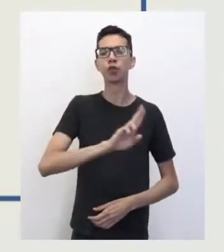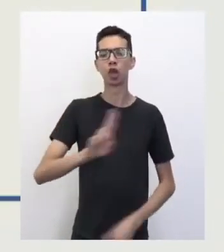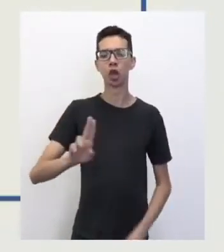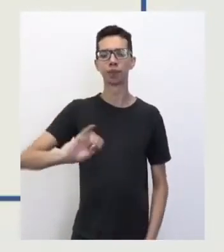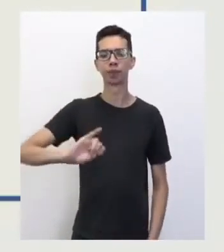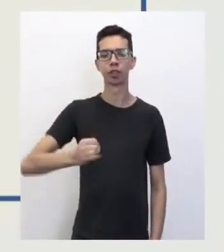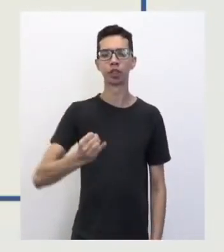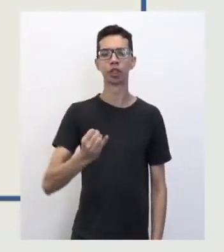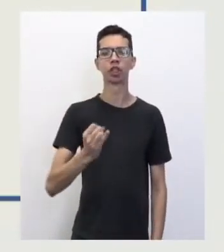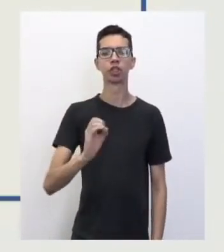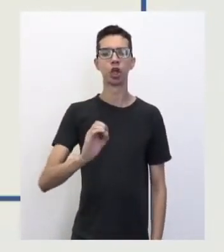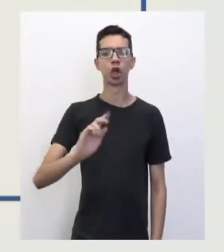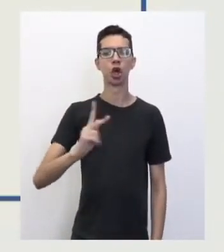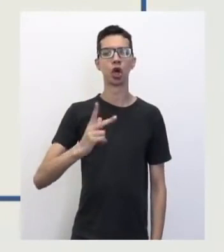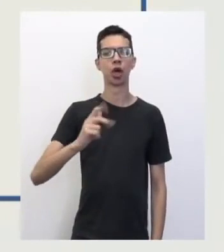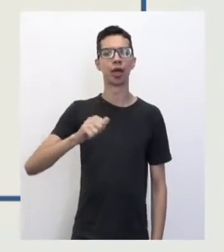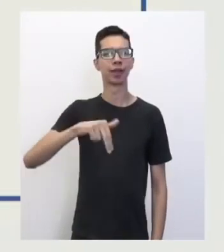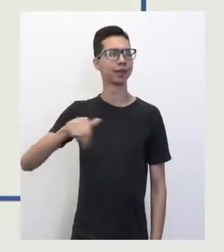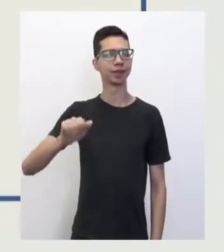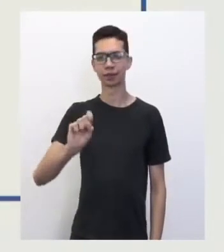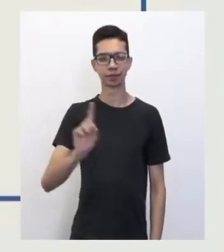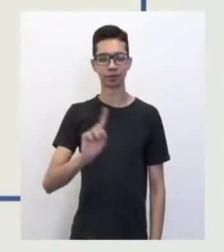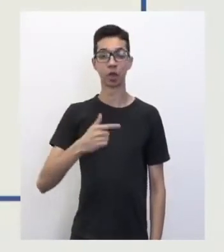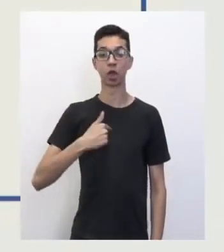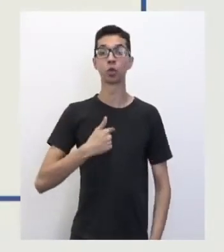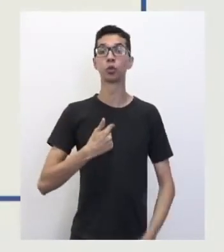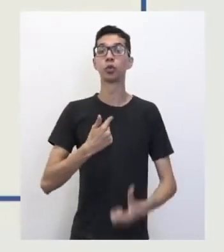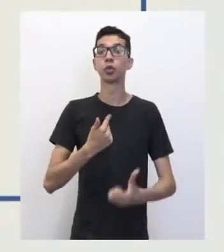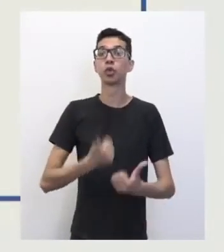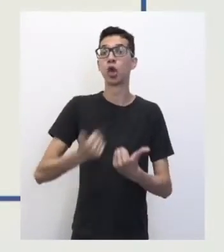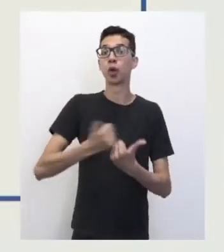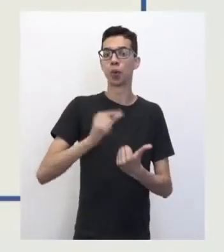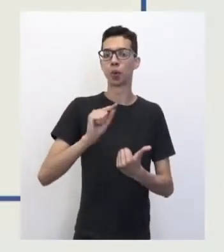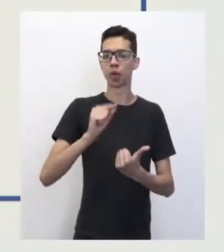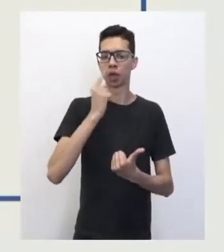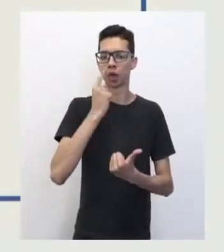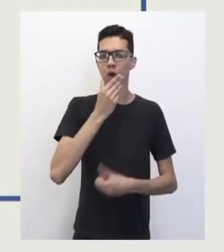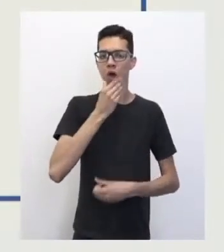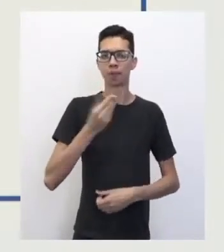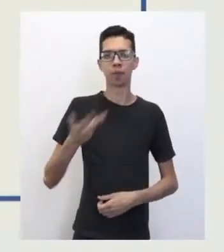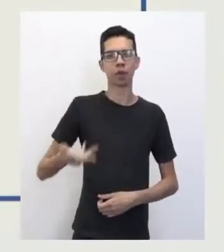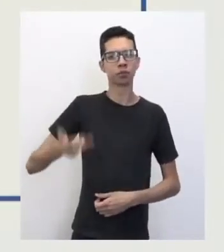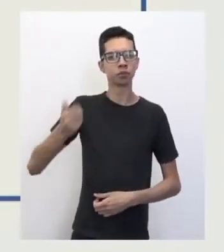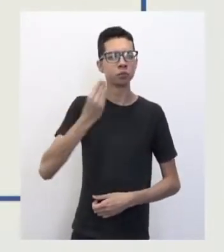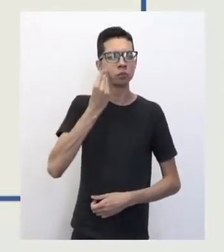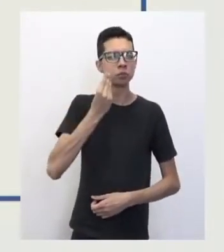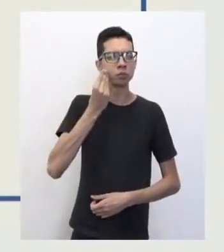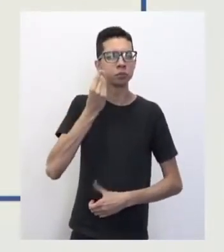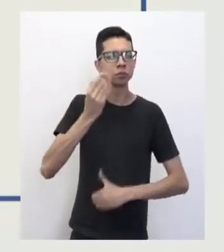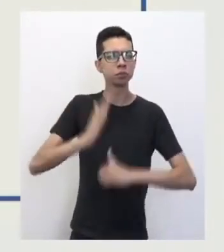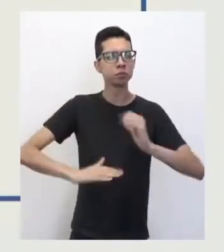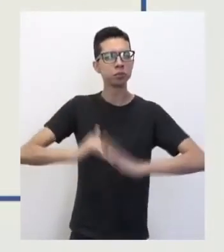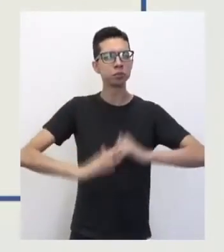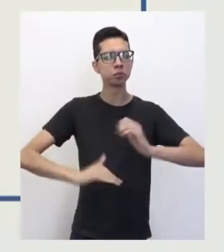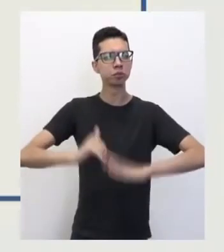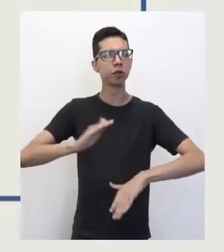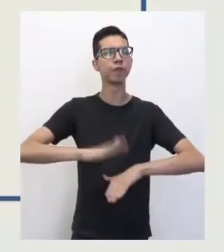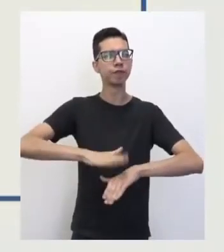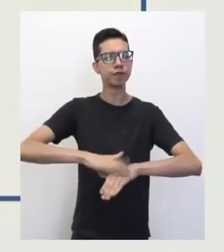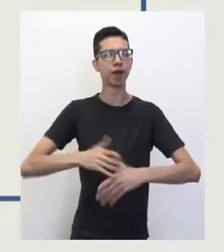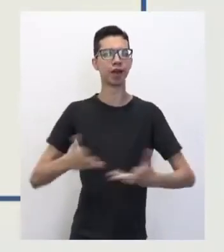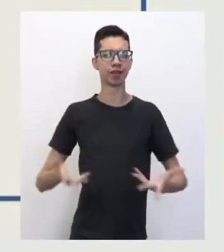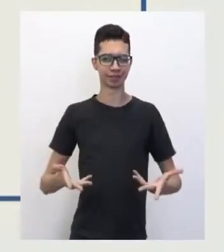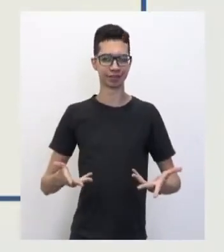Johannes, eu substituí por habilidoso artesão. Então, eu terminei o parágrafo anterior citando o